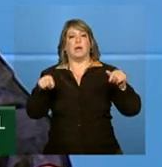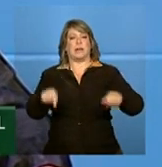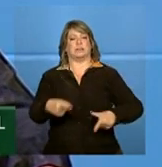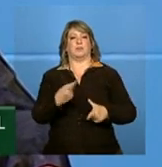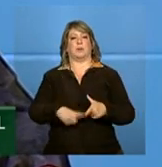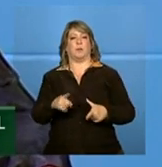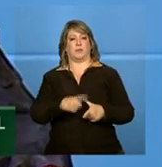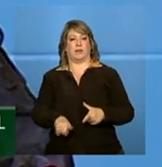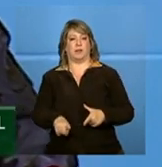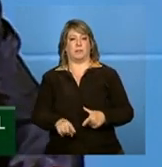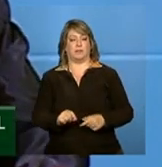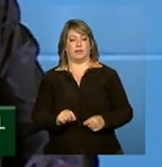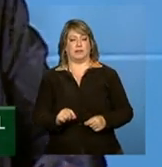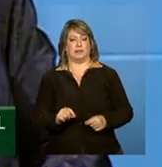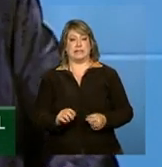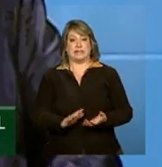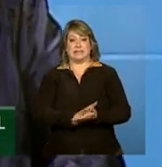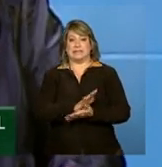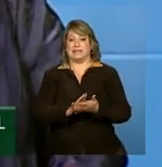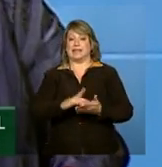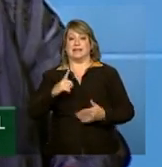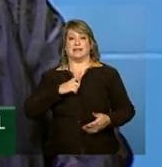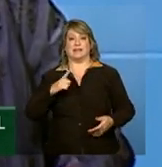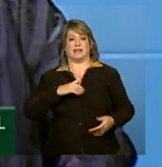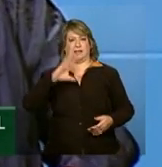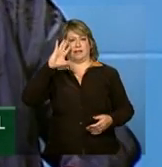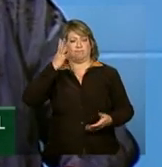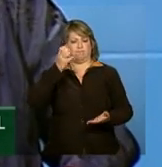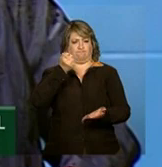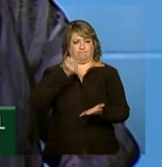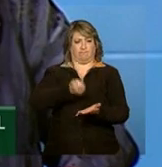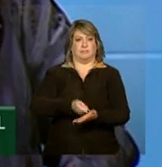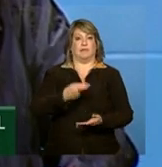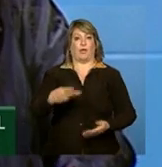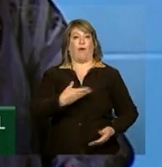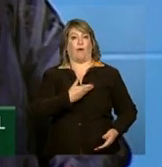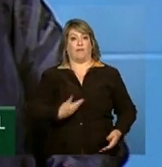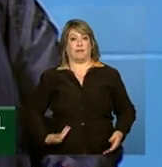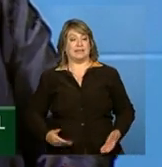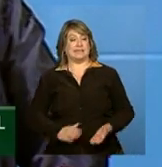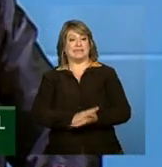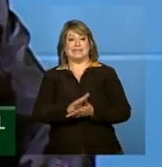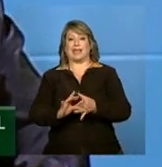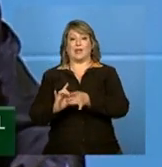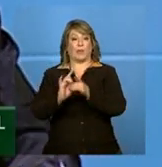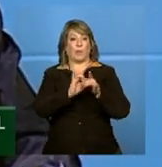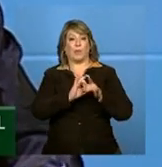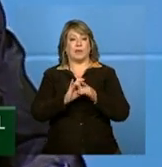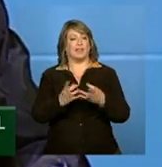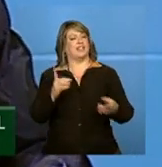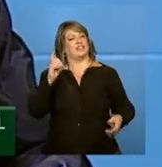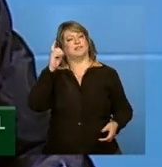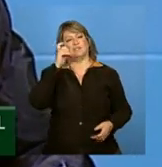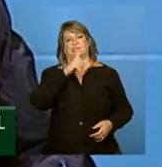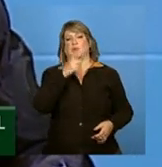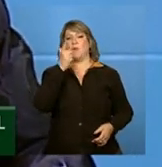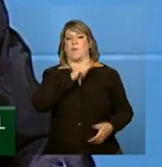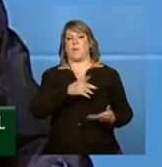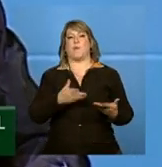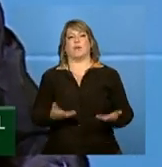Sem termos uma determinação do governo e sem estarmos todos unidos, muito dificilmente